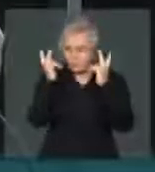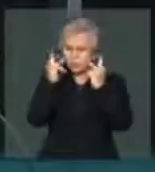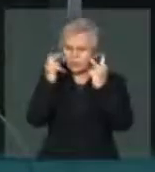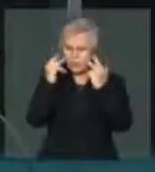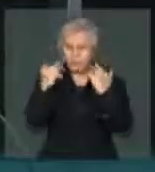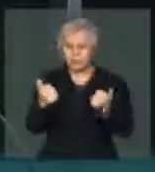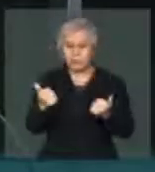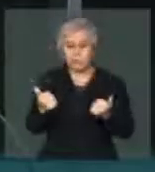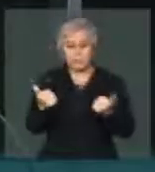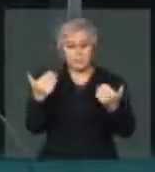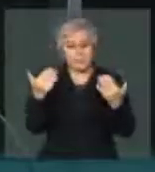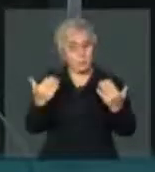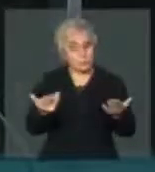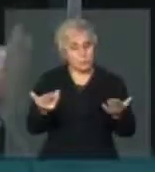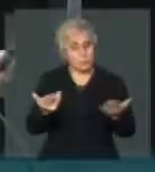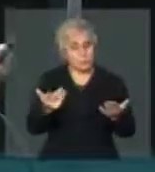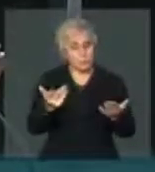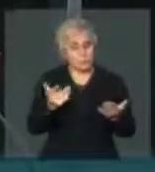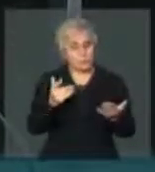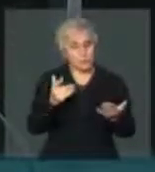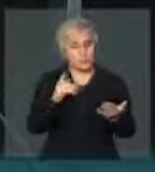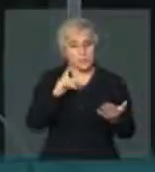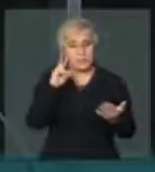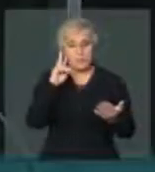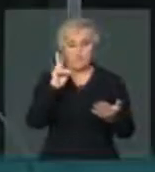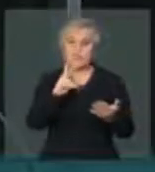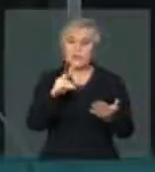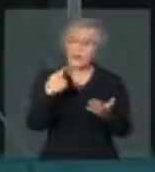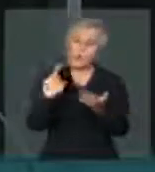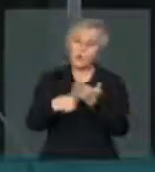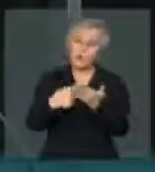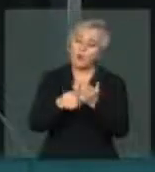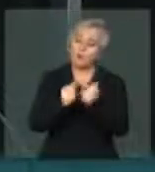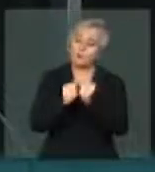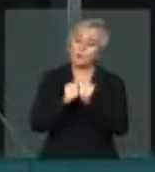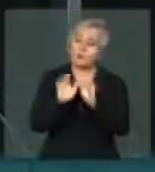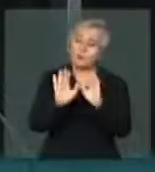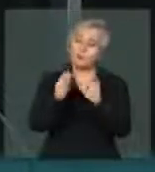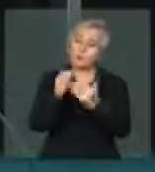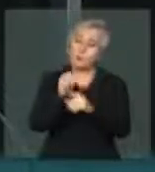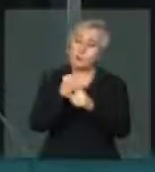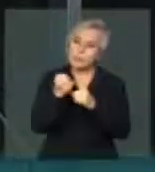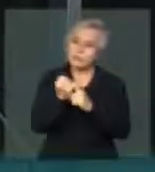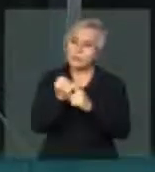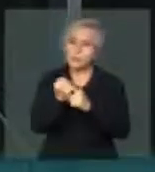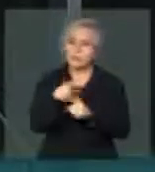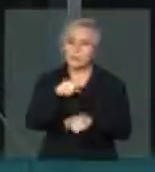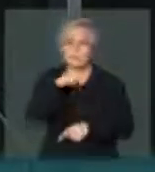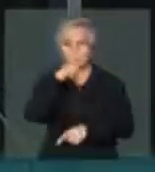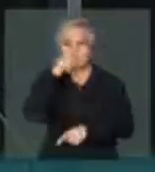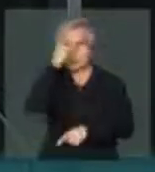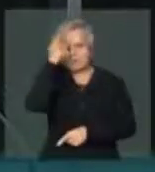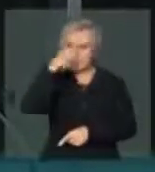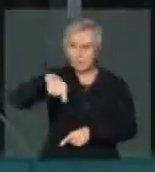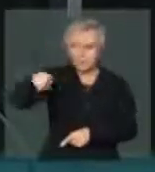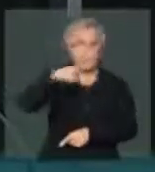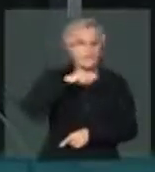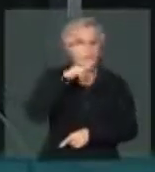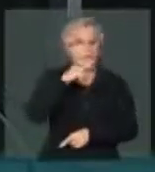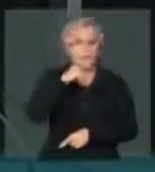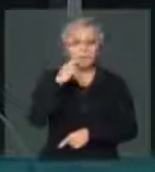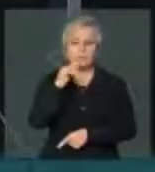um compromisso com a comunidade. Homem algum é uma ilha, perdoem essa frase